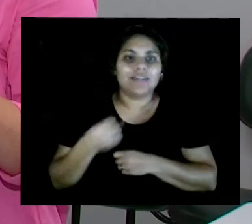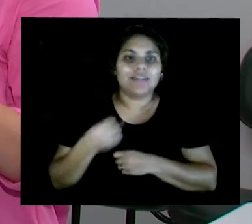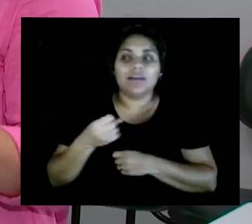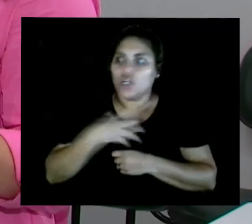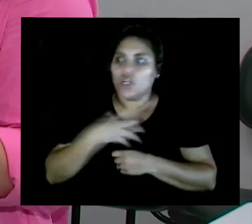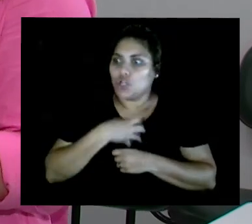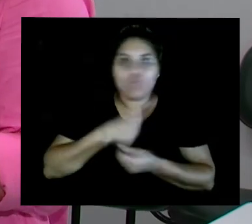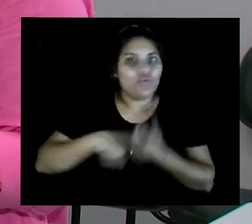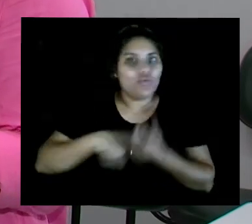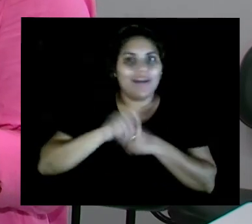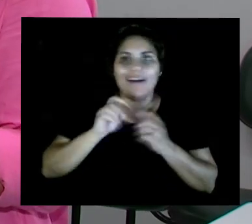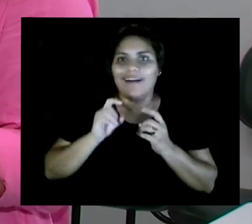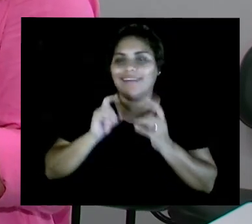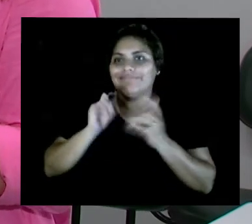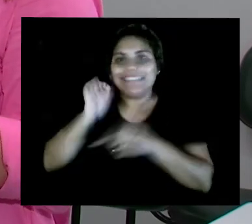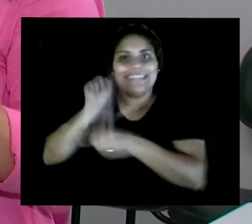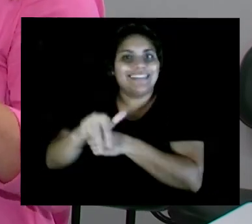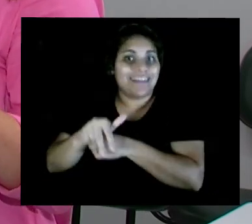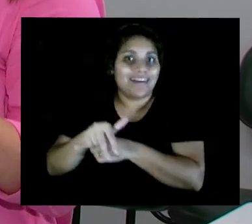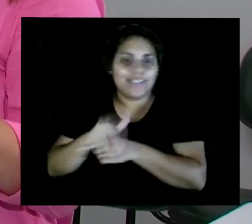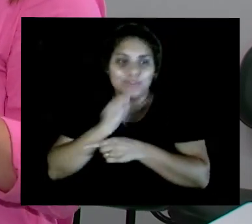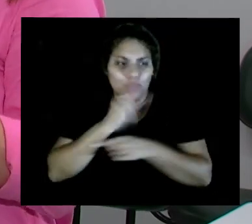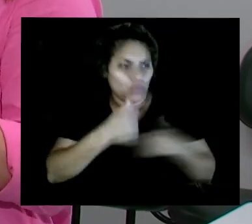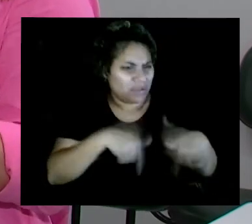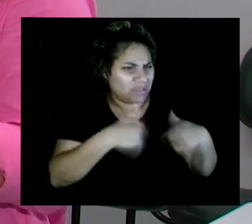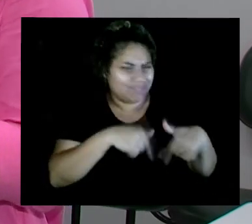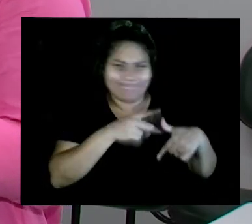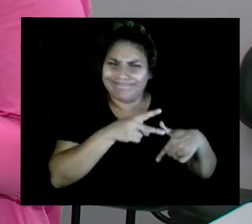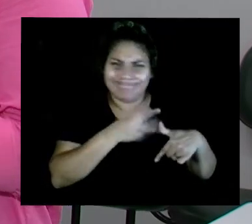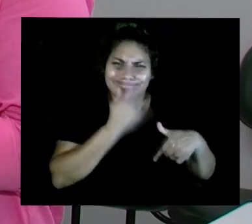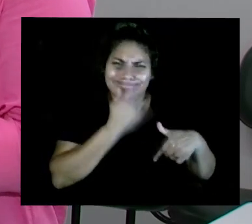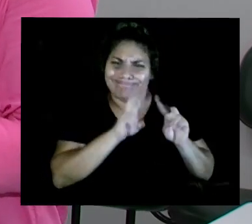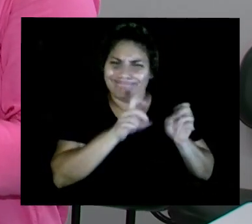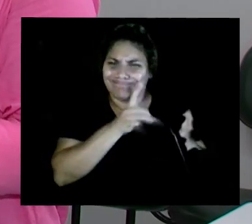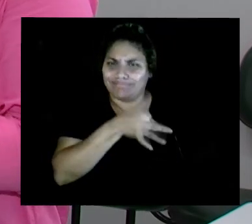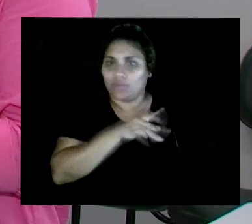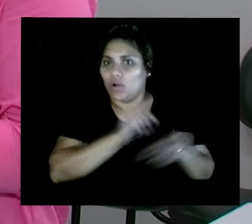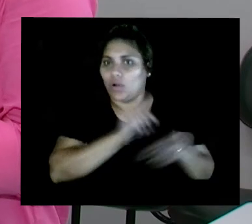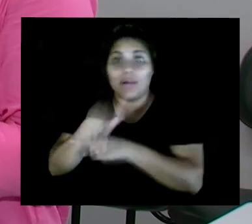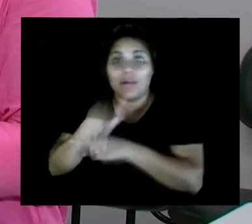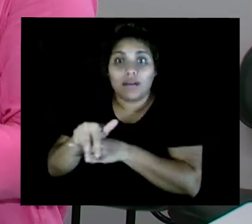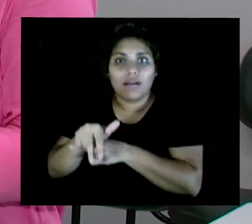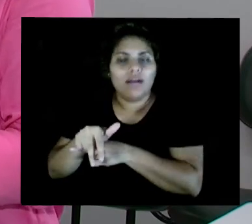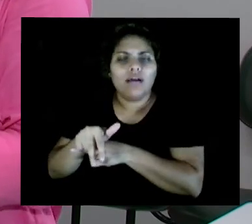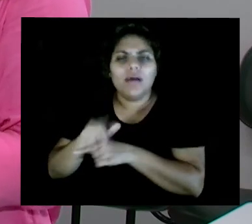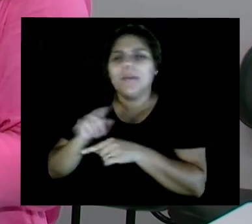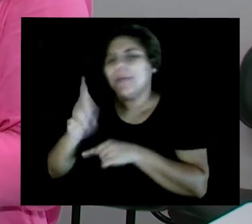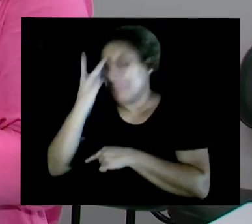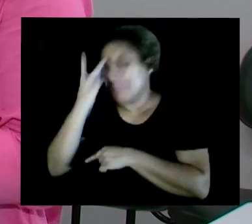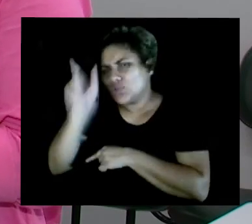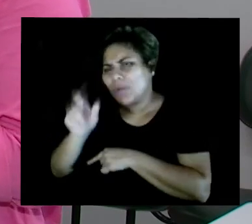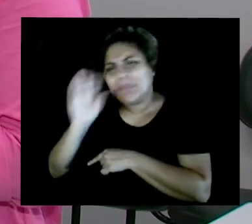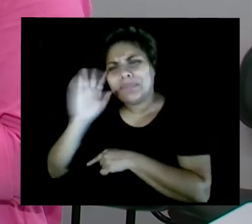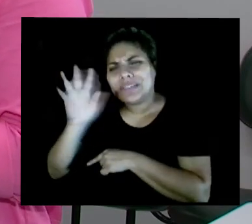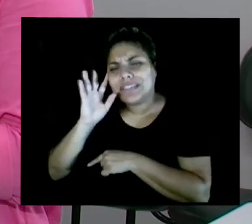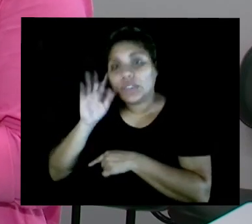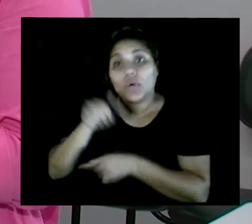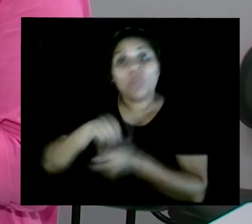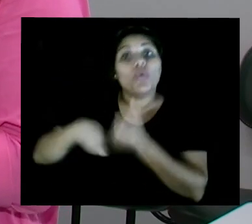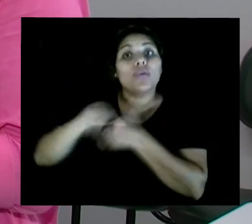para mudar de carreira, né? Tem acontecido muito isso. E aí, assim, para essa pessoa que está pensando em mudar de